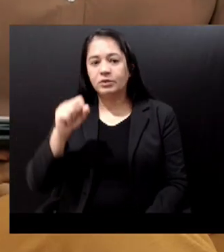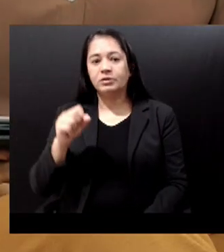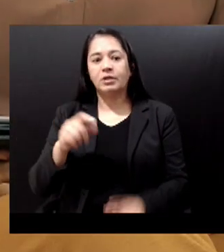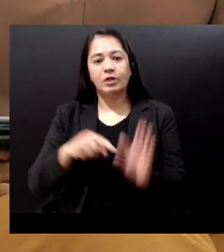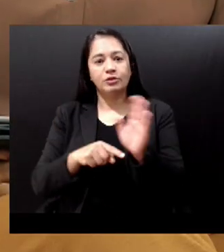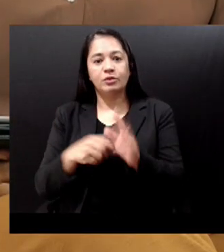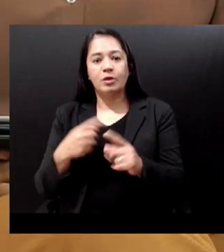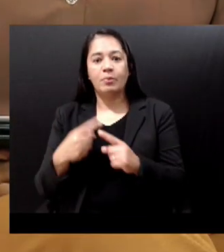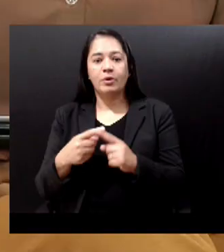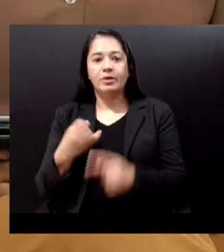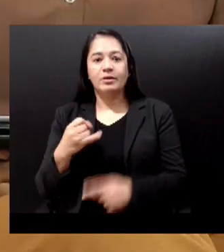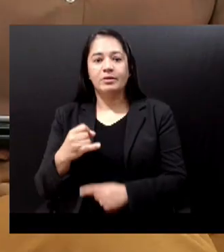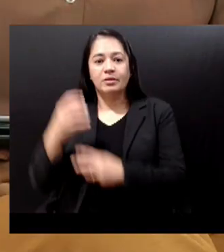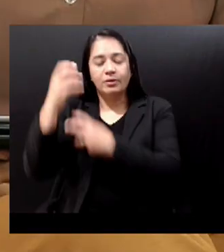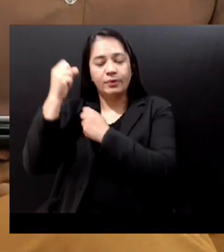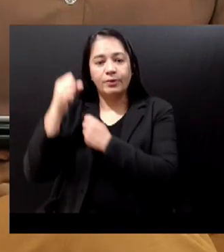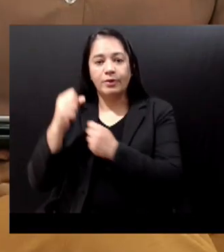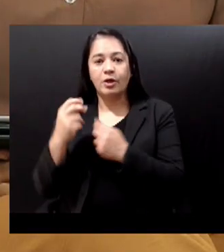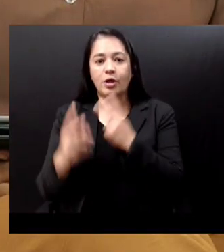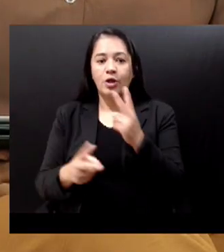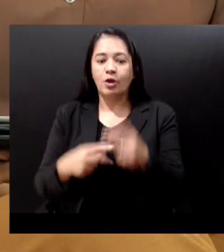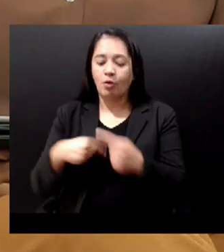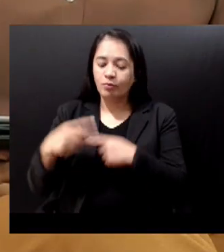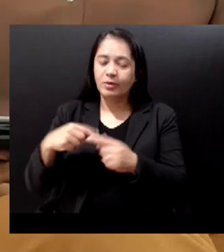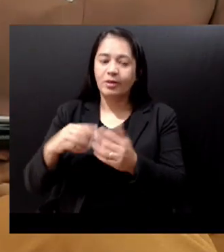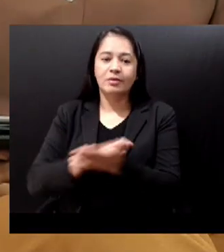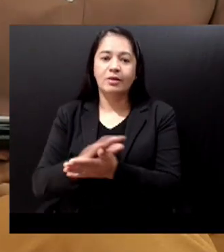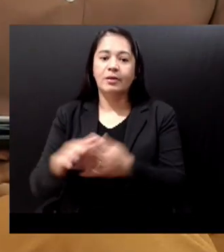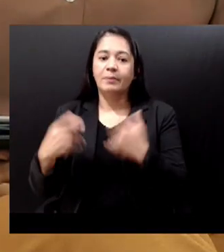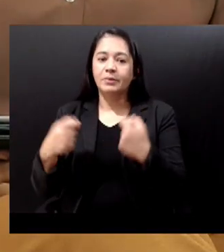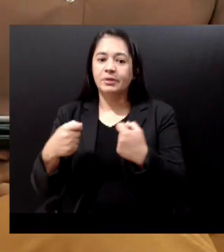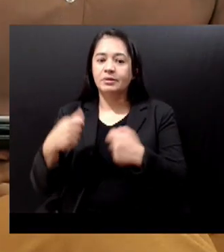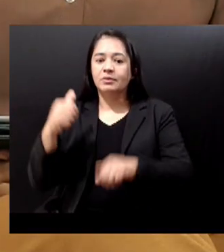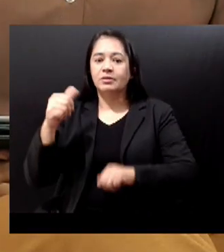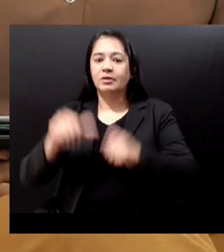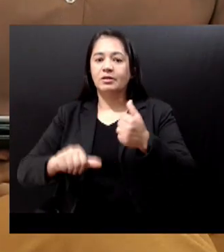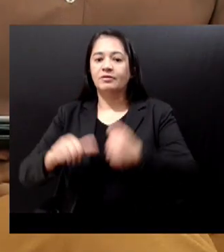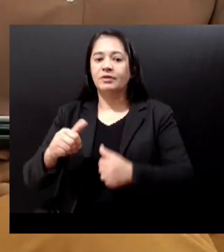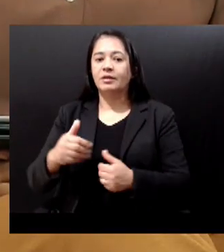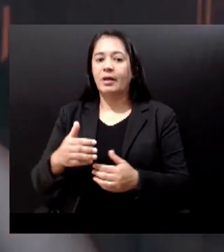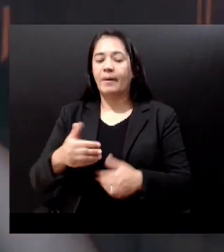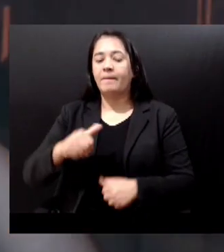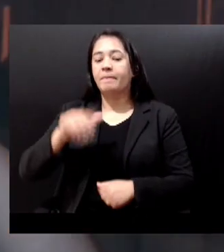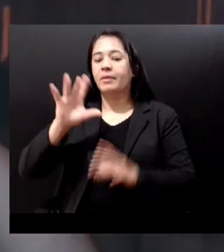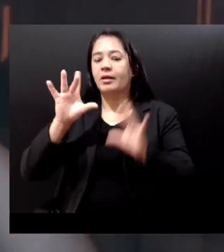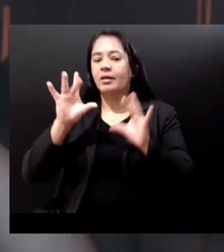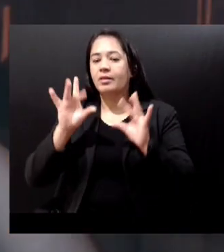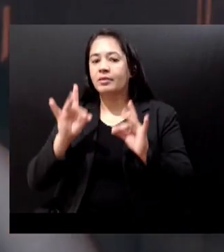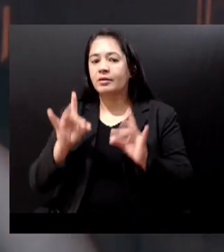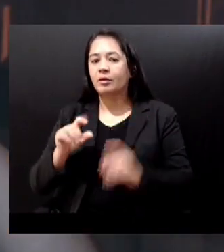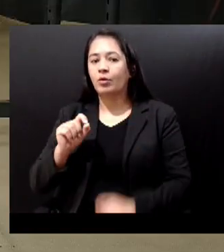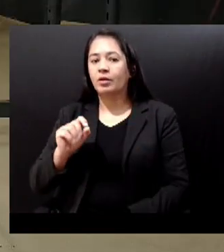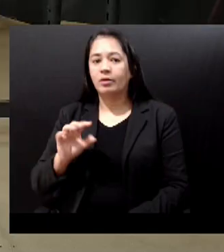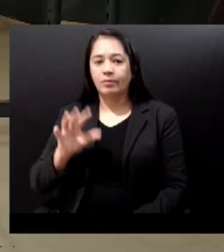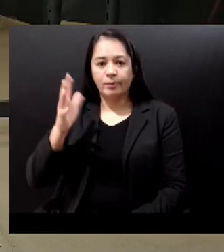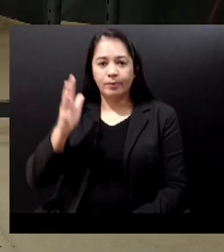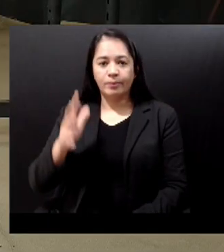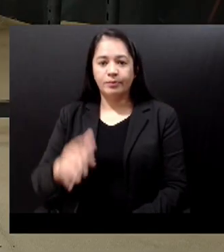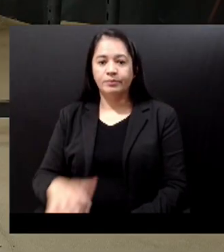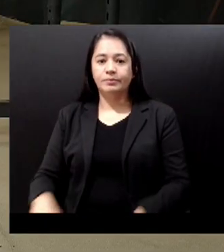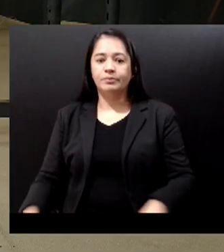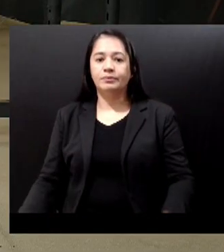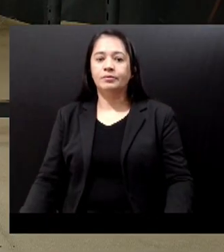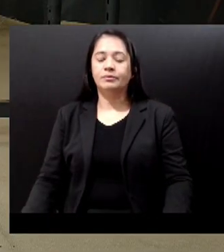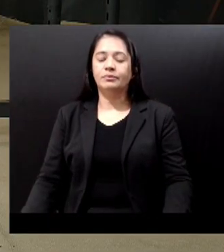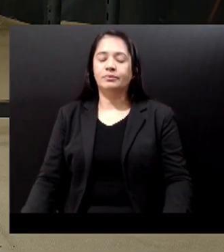para frente, então talvez seja preciso fazer uma avaliação um pouco mais minuciosa do que está acontecendo nesse sono. Muito bem. É imprescindível, gente. A